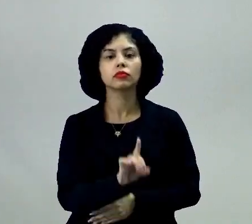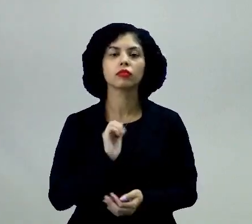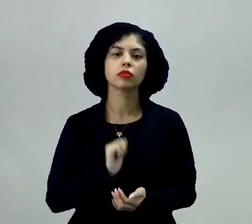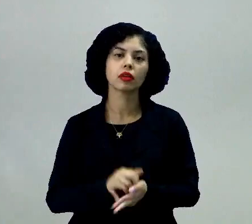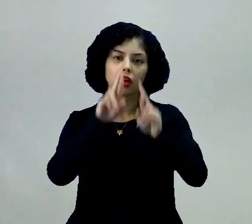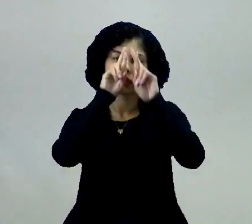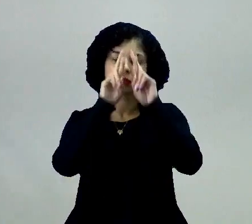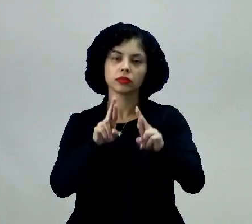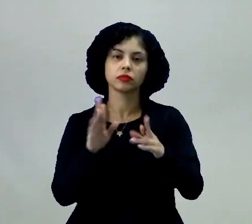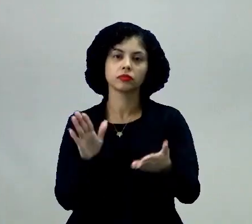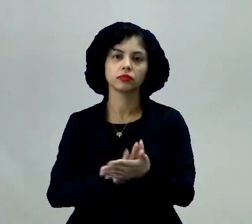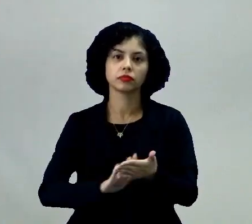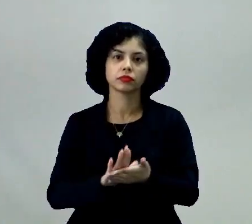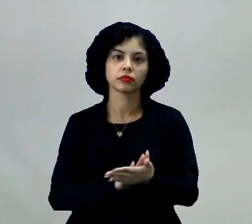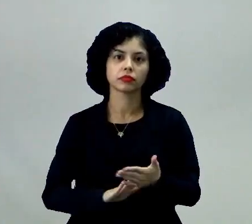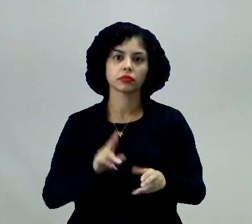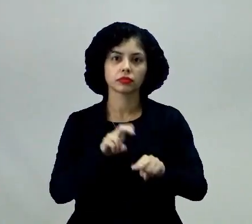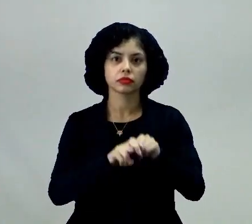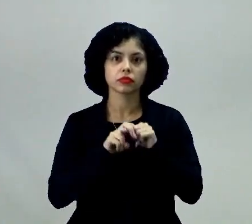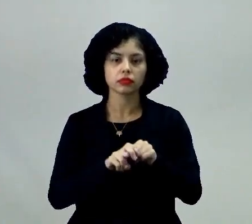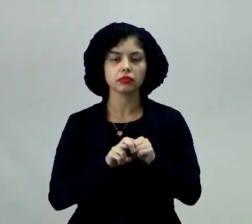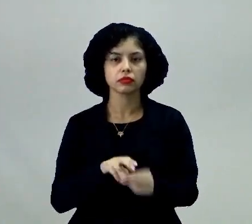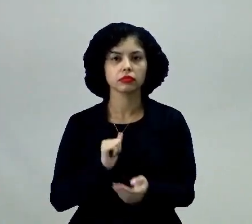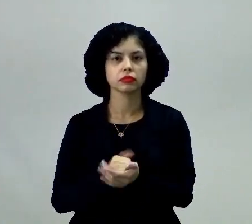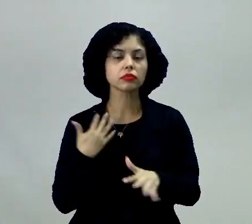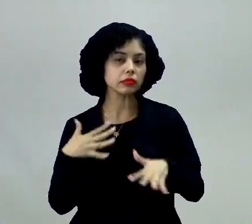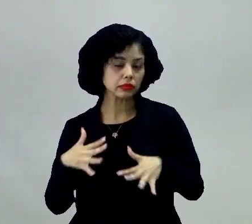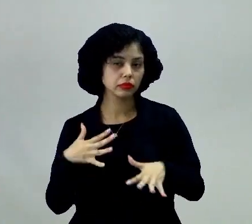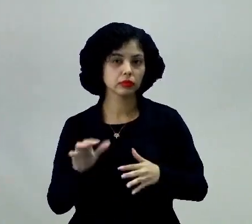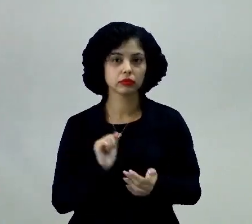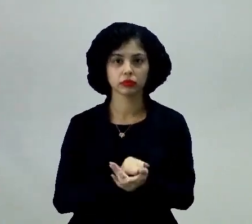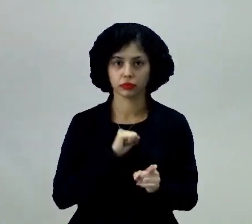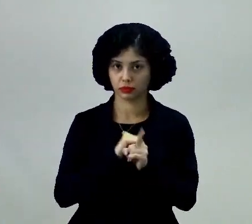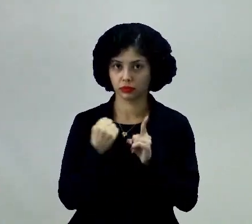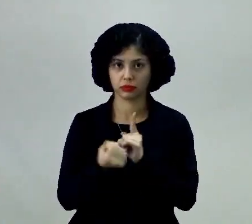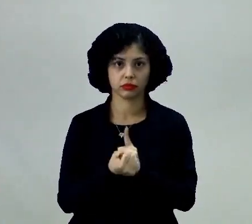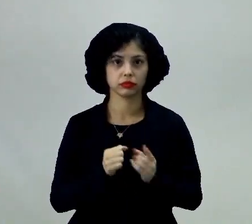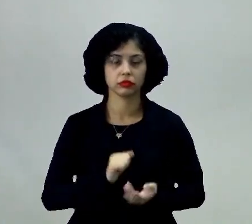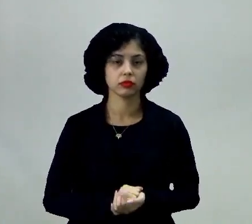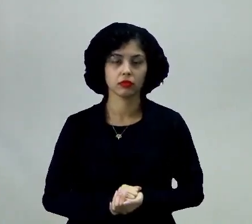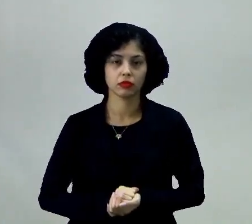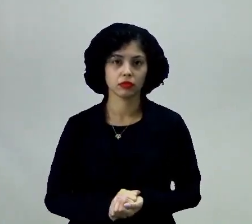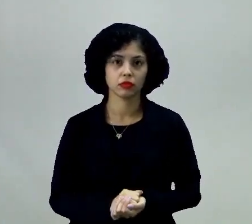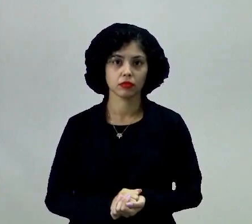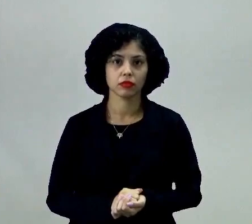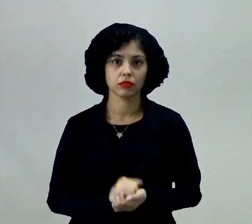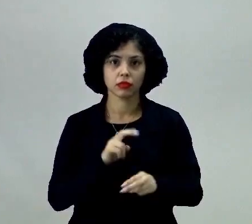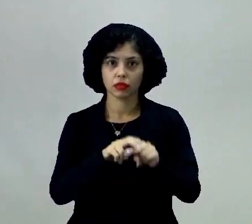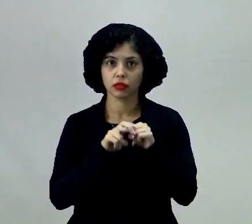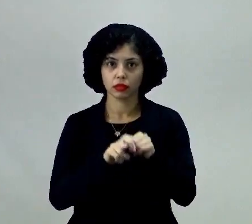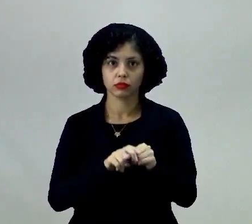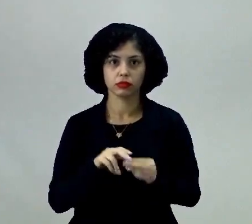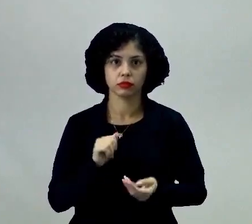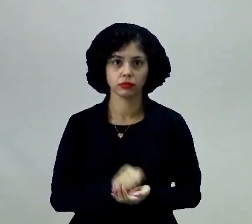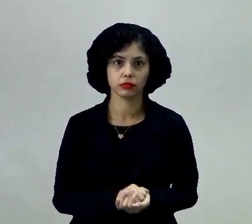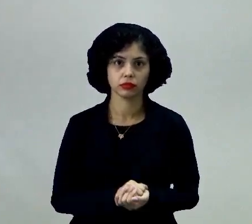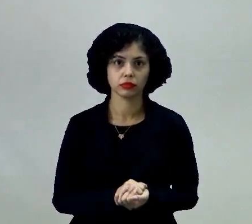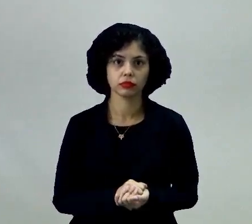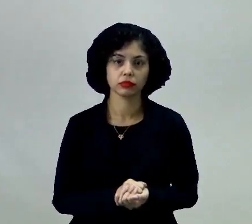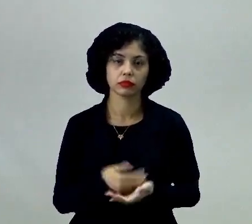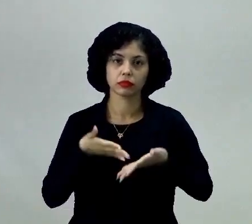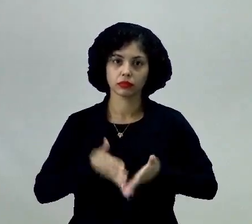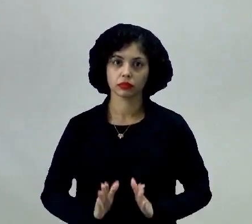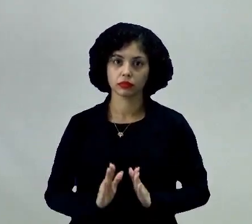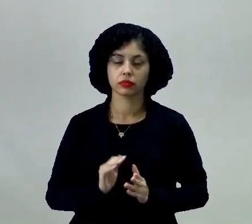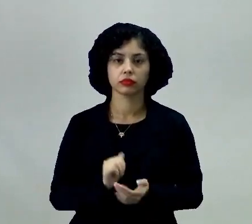são respeitados. Por isso que esses movimentos sociais, eles são imprescindíveis, por isso que eles nascem